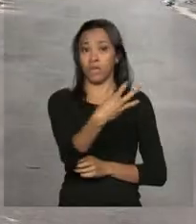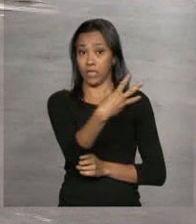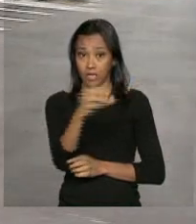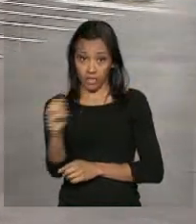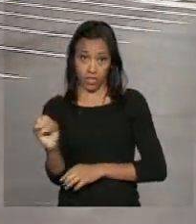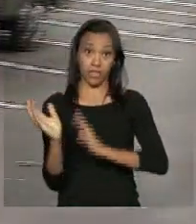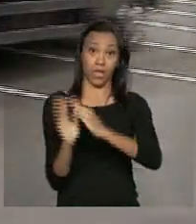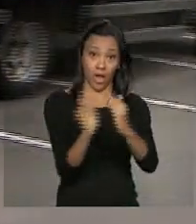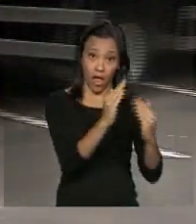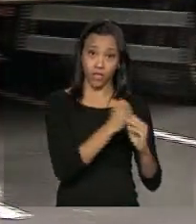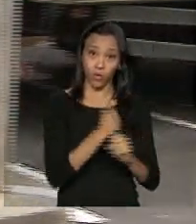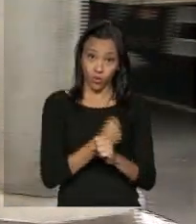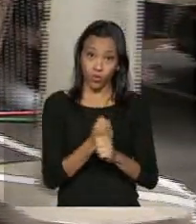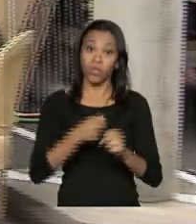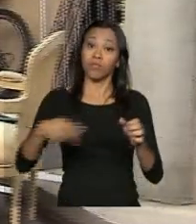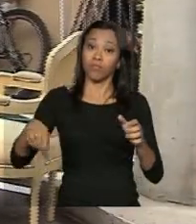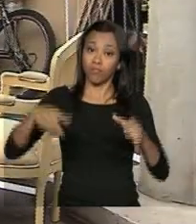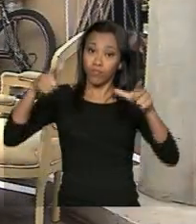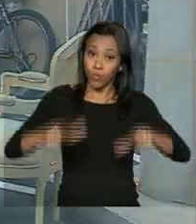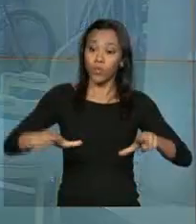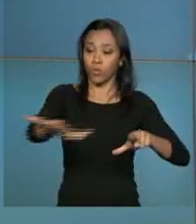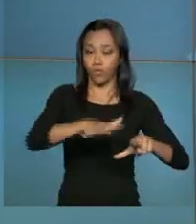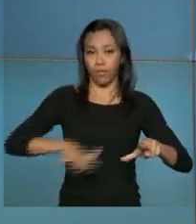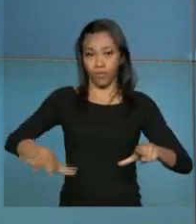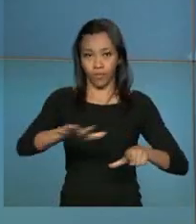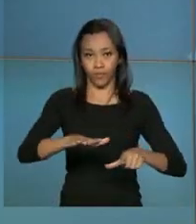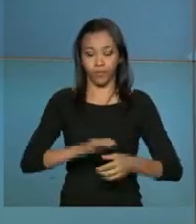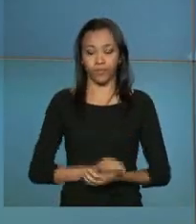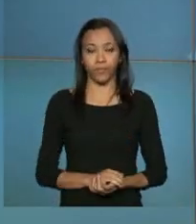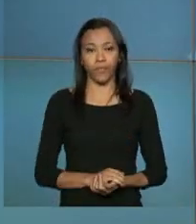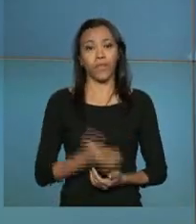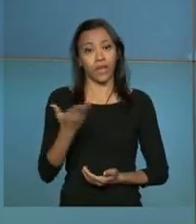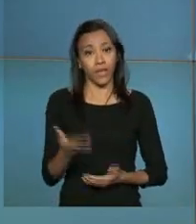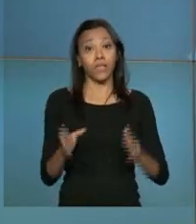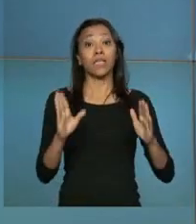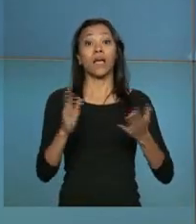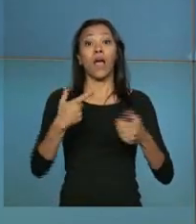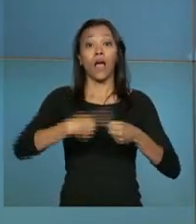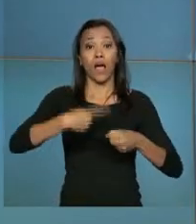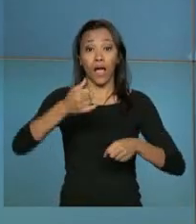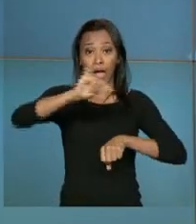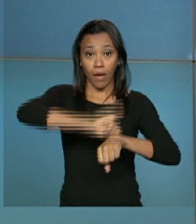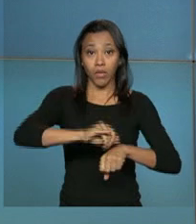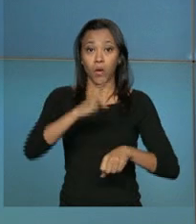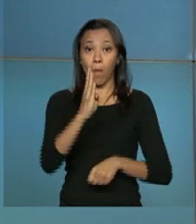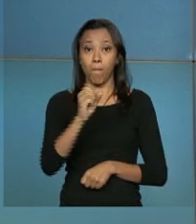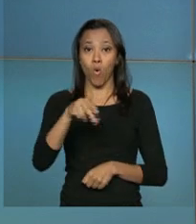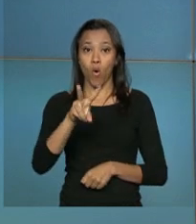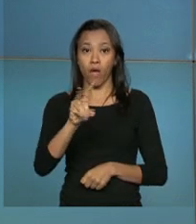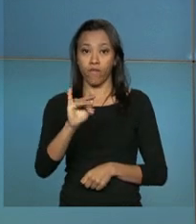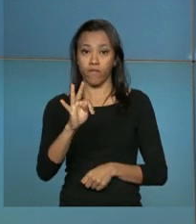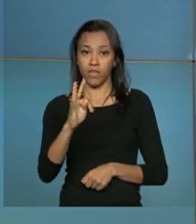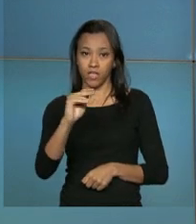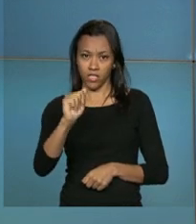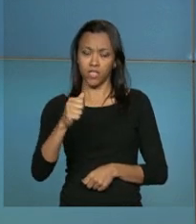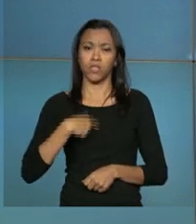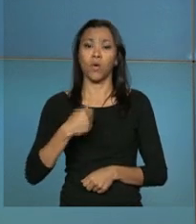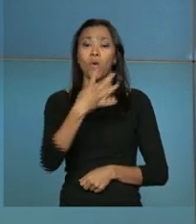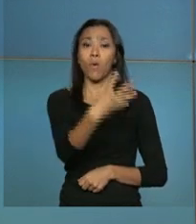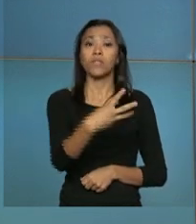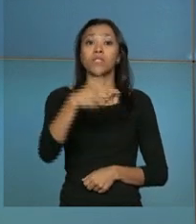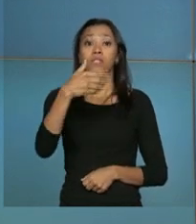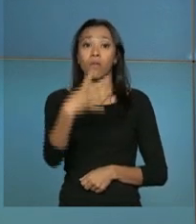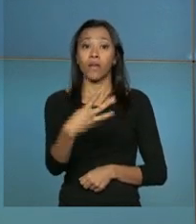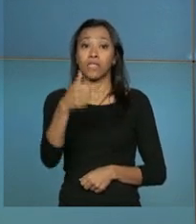habitacionais na própria área recuperada. Em Boa Vista, capital de Roraima, são 747 unidades que